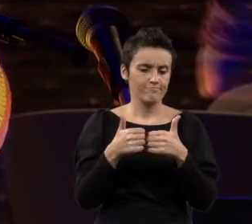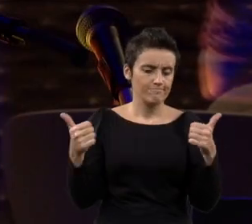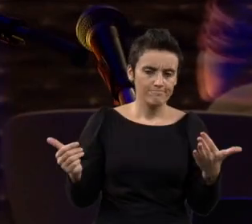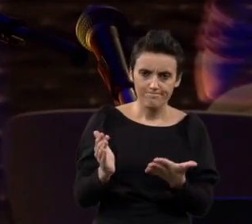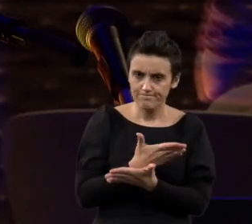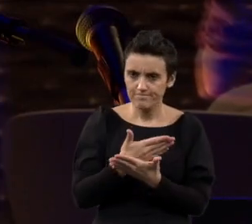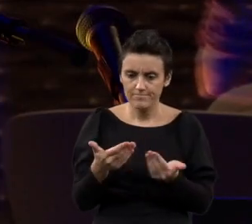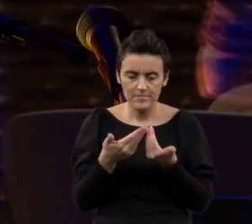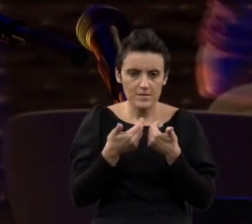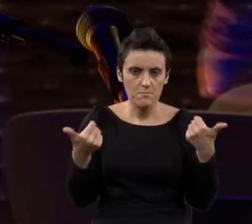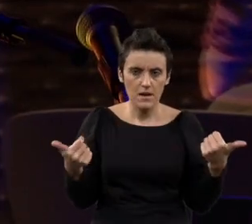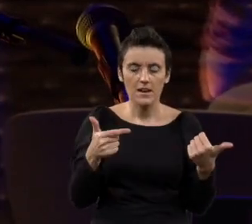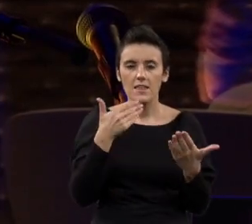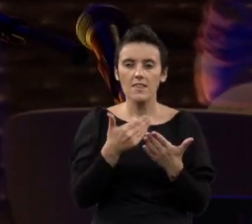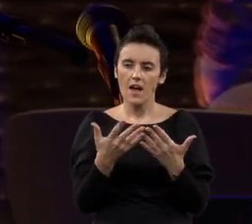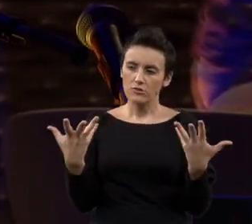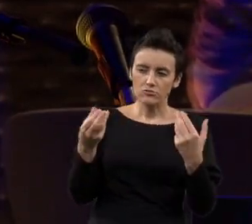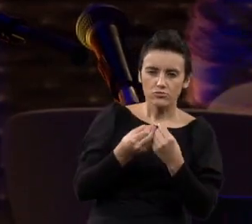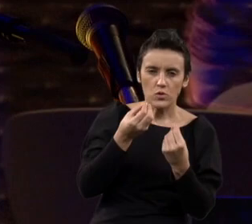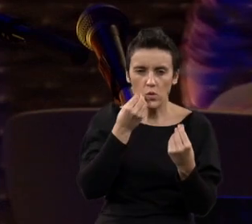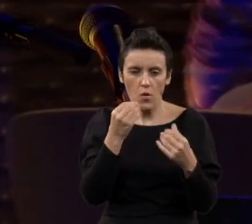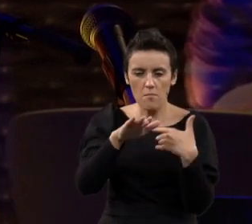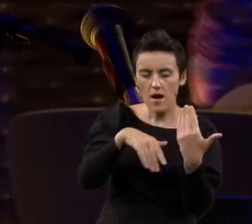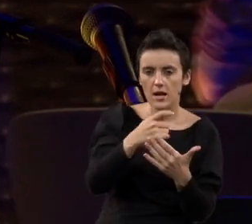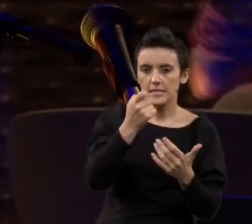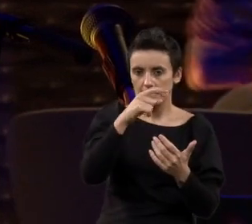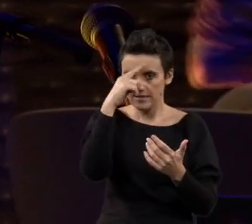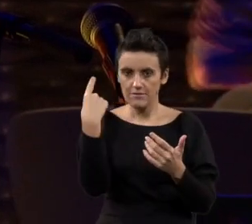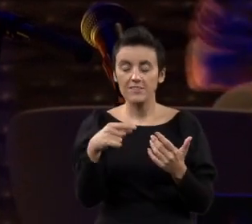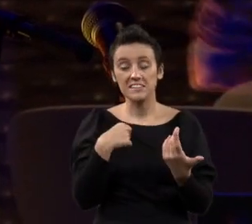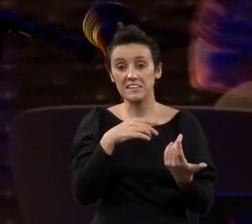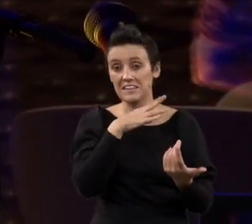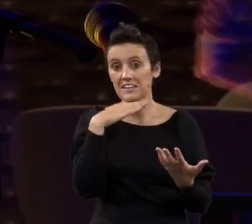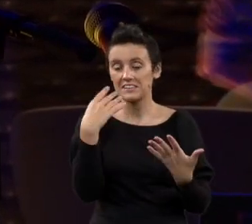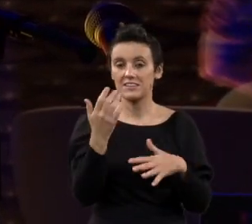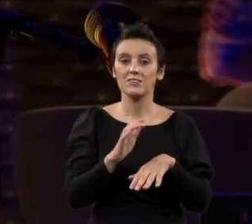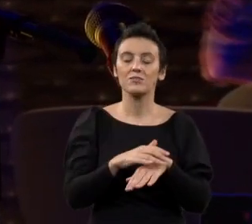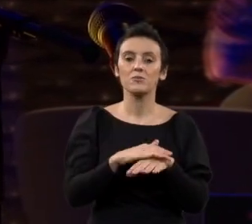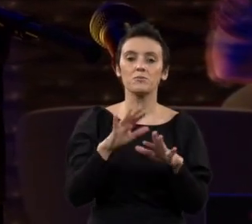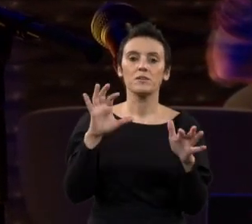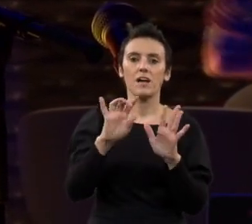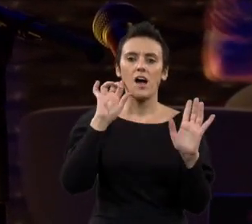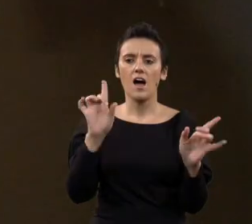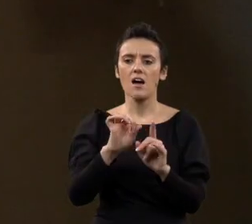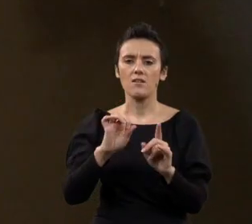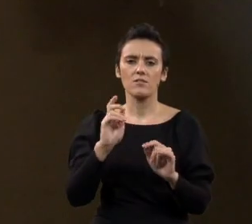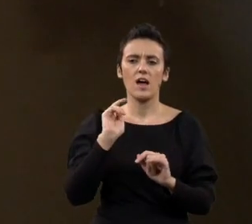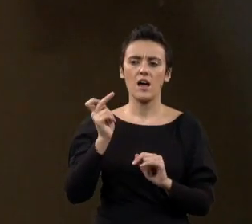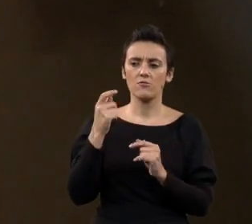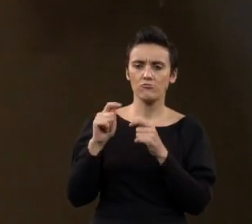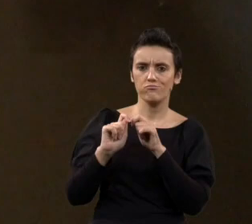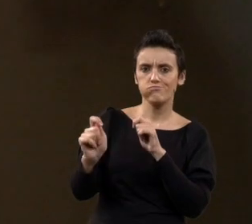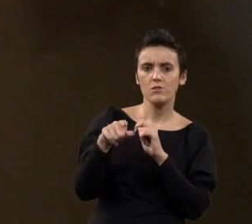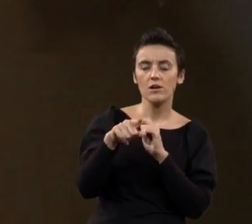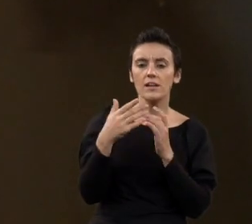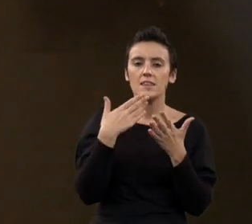tinha dificuldade em vê-las juntas. E isso é curioso, até na parte musical durante muito tempo havia um universo muito